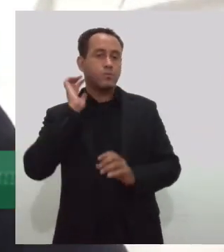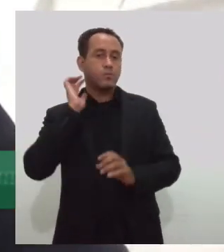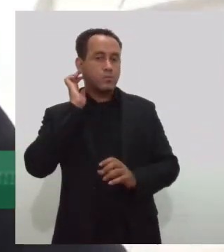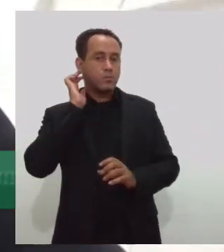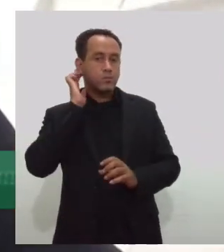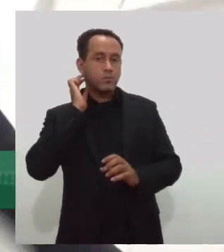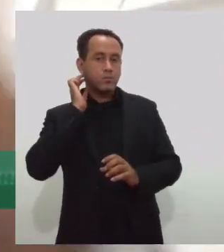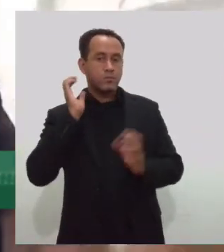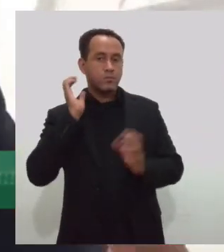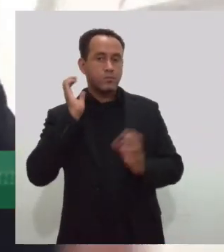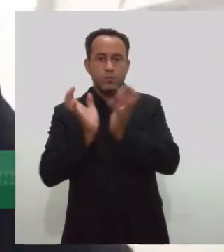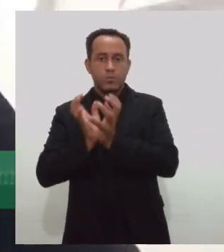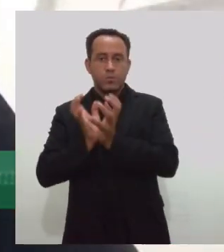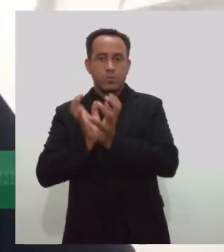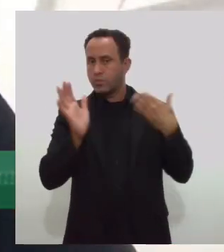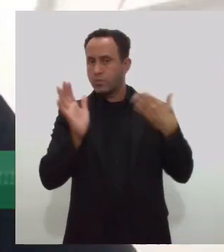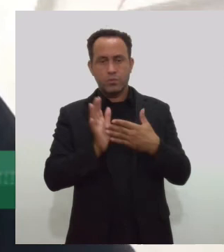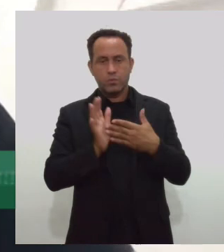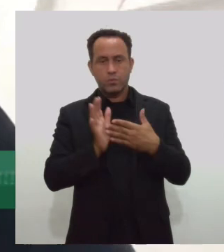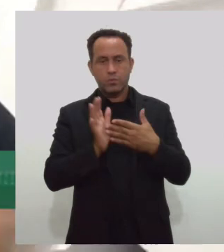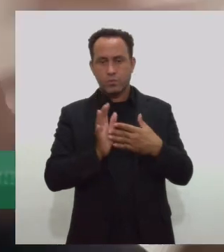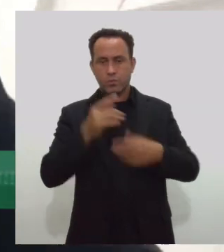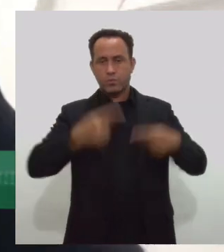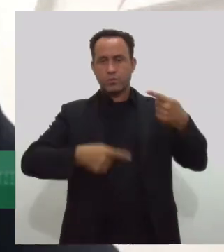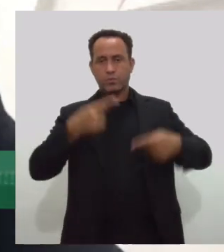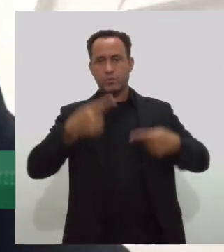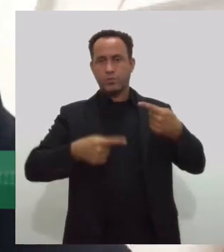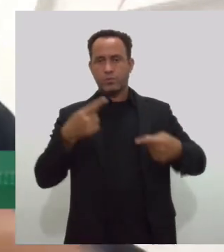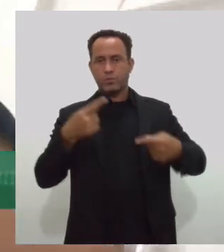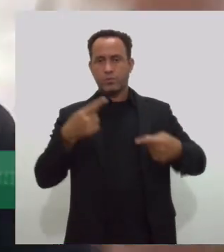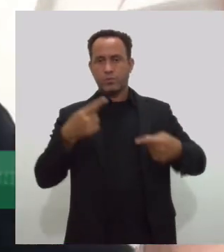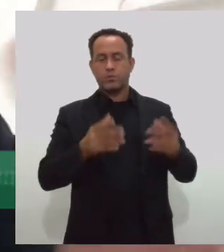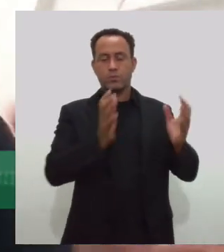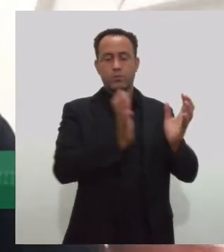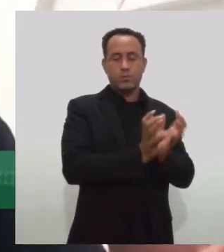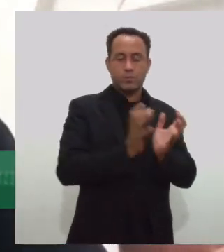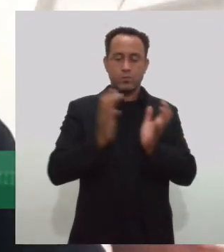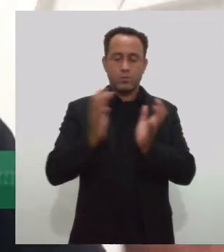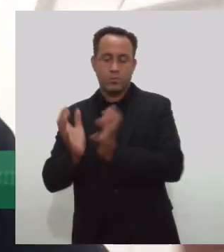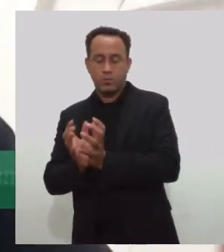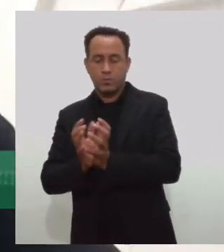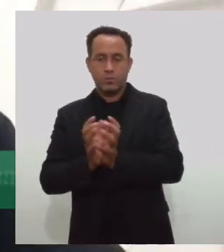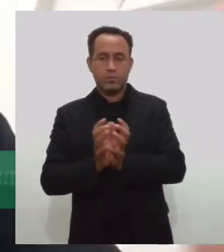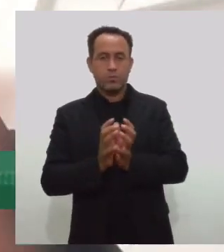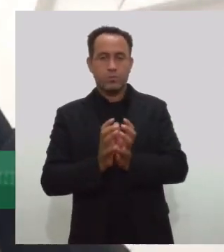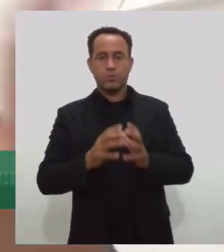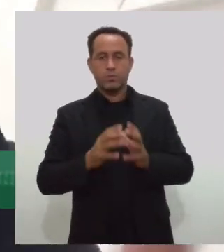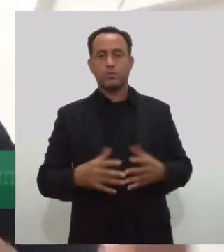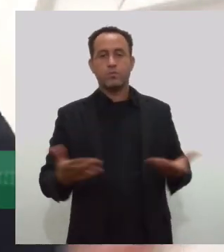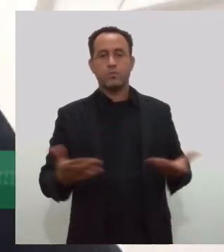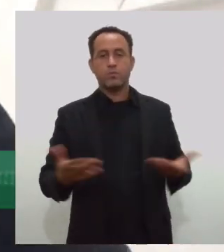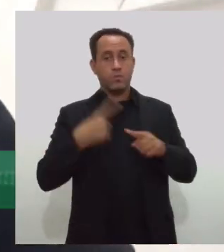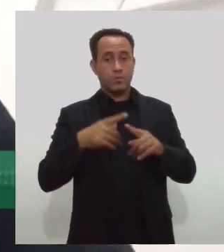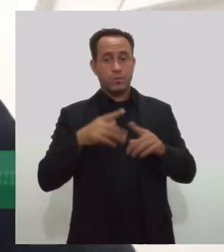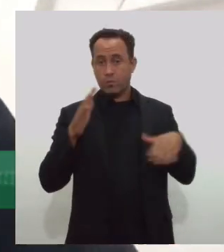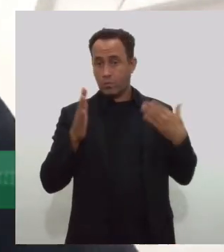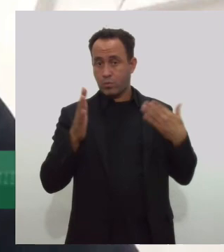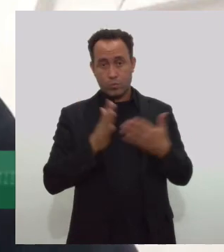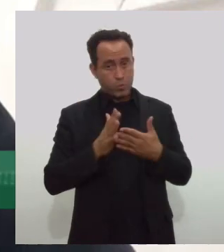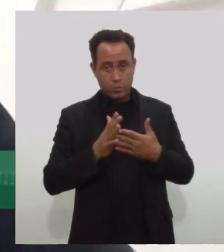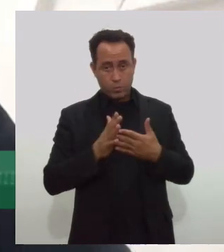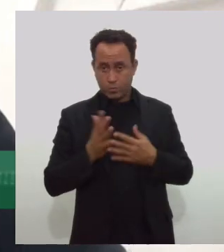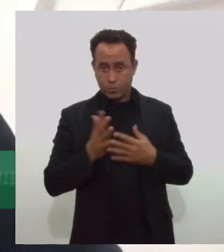partidos de todos os espectros políticos, né? Da extrema esquerda, da extrema direita, talvez, porque todos, de alguma forma,